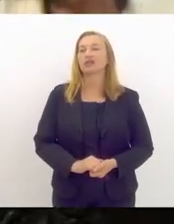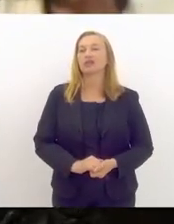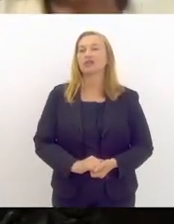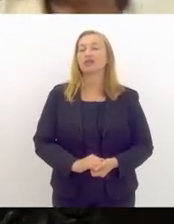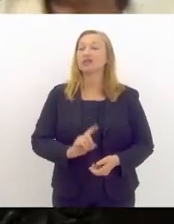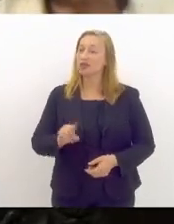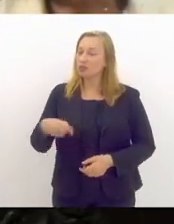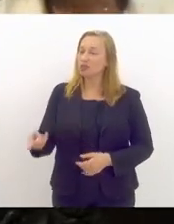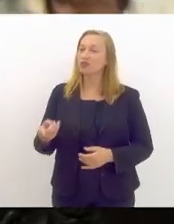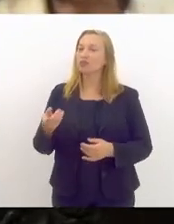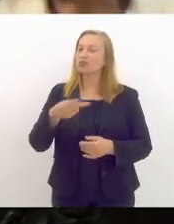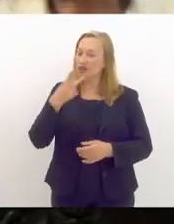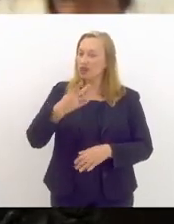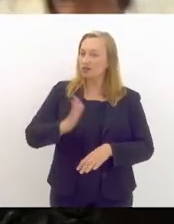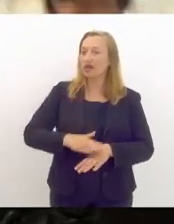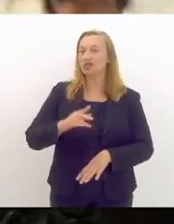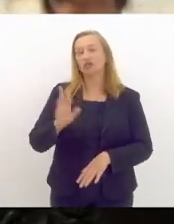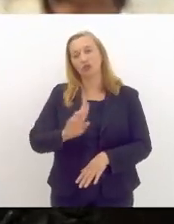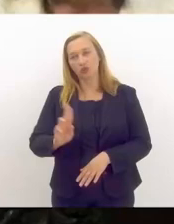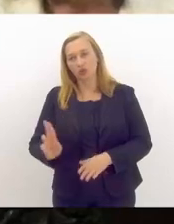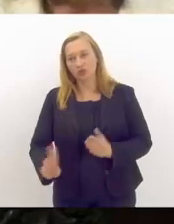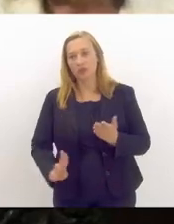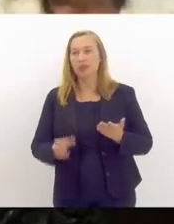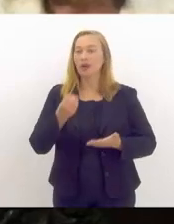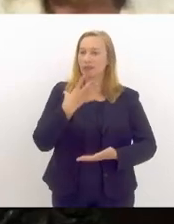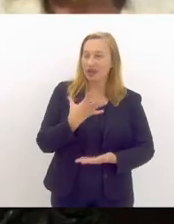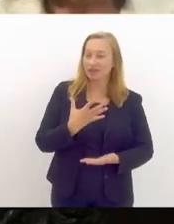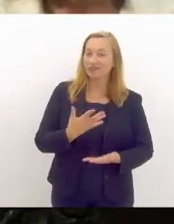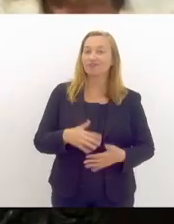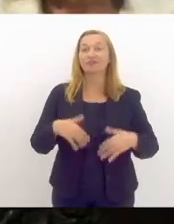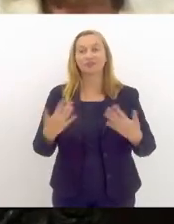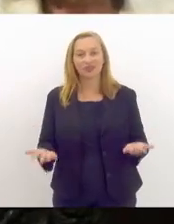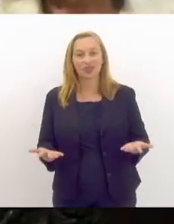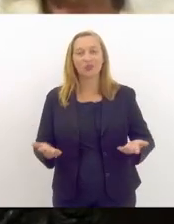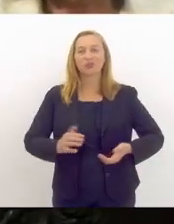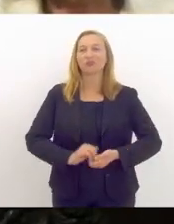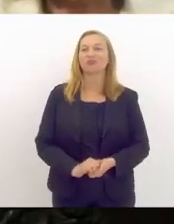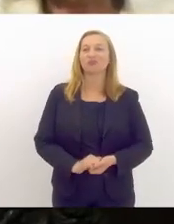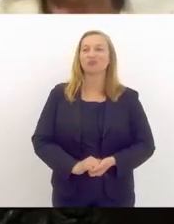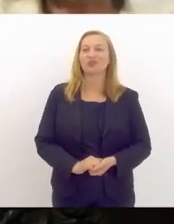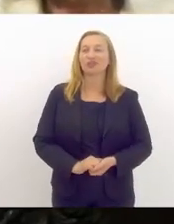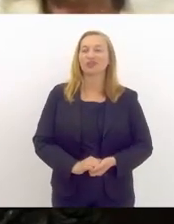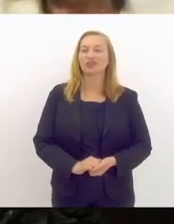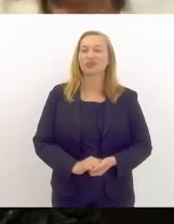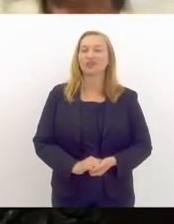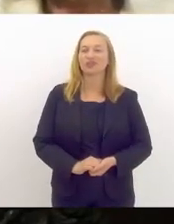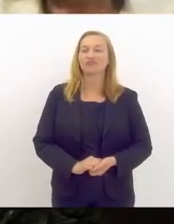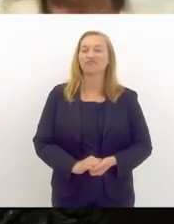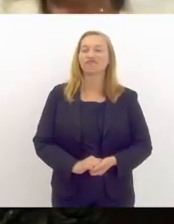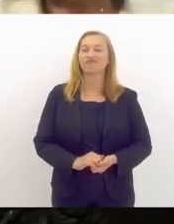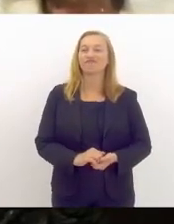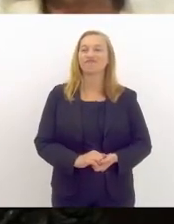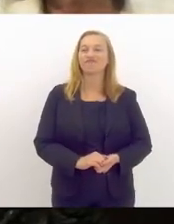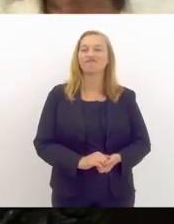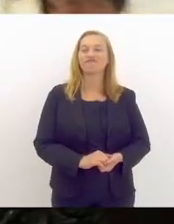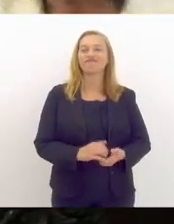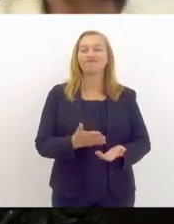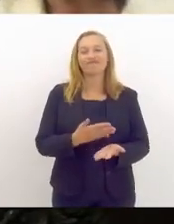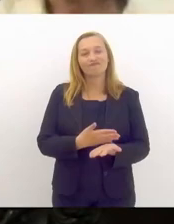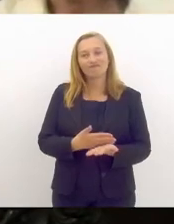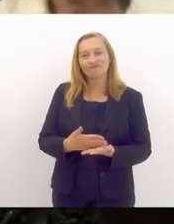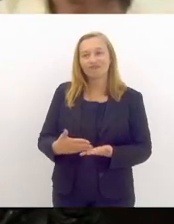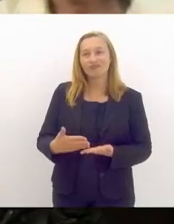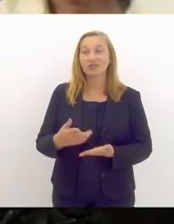vamos anunciando outros nomes. Bem, então, a nossa sessão, ela começa com